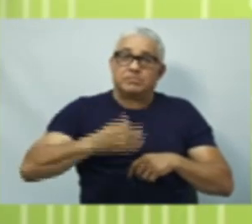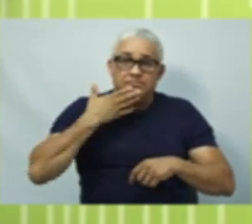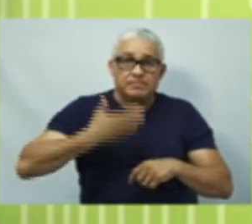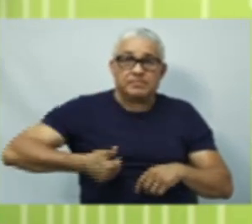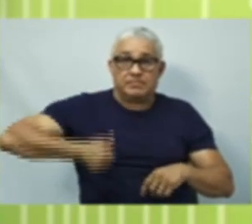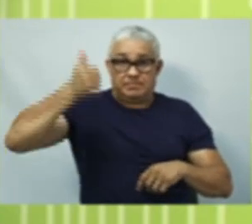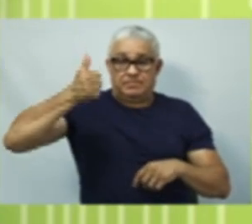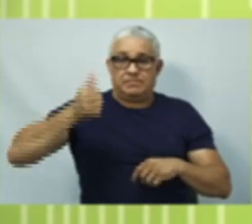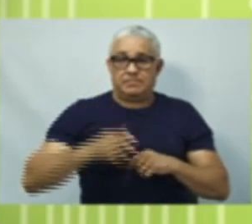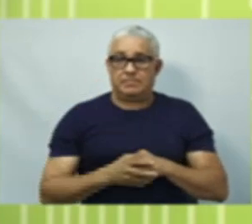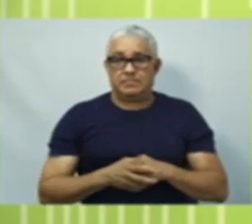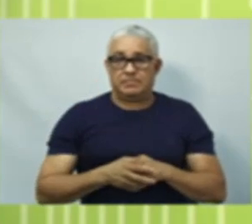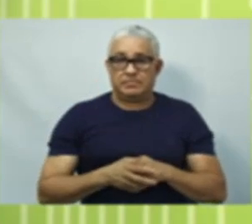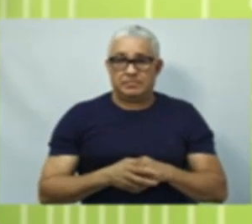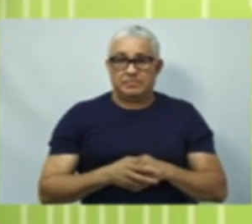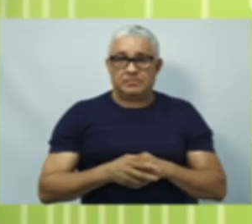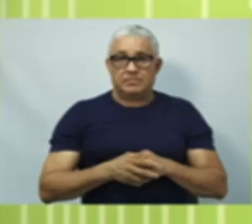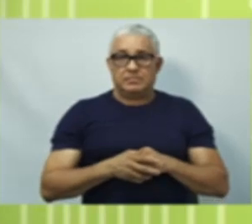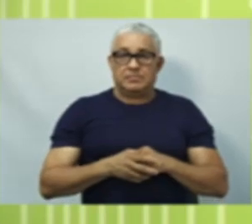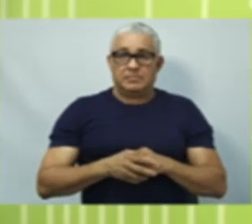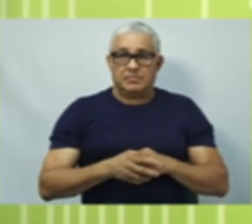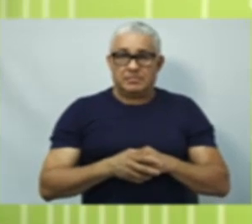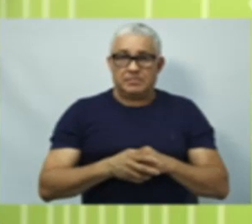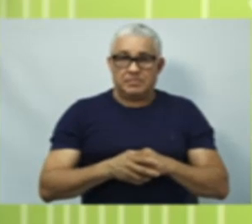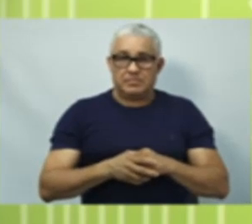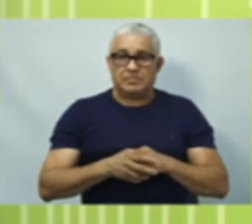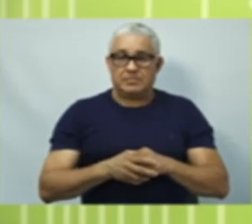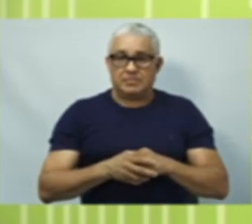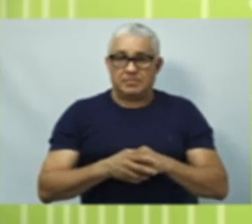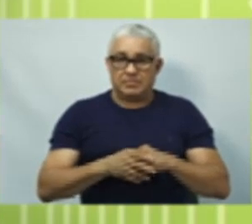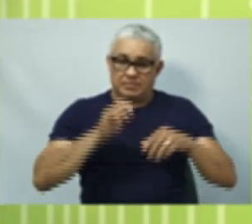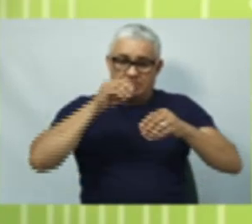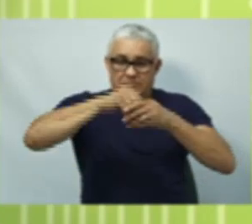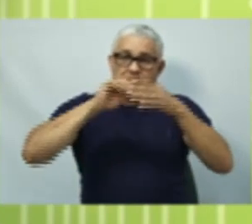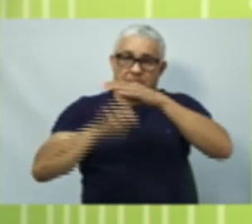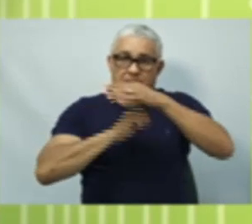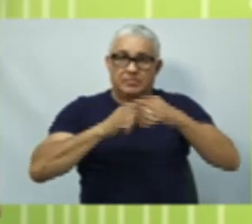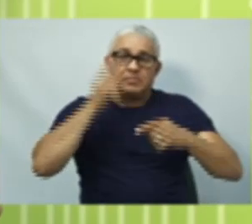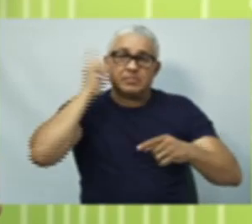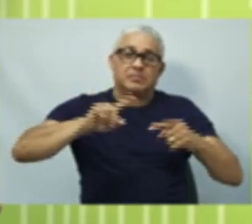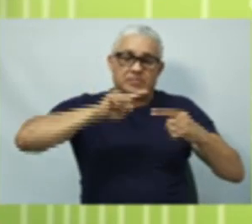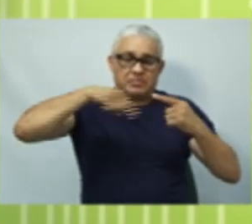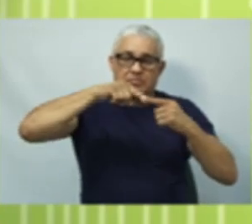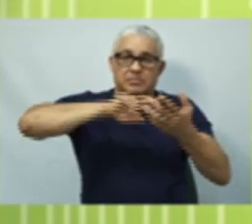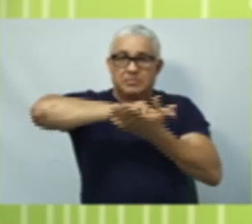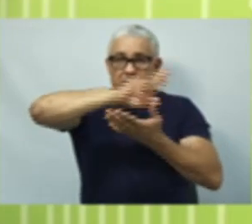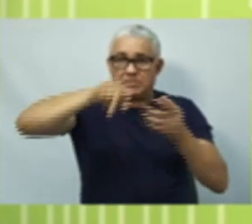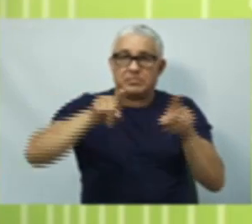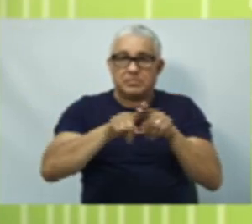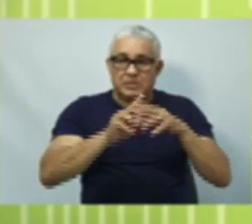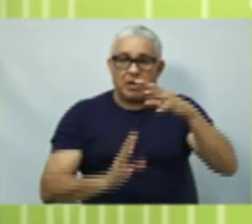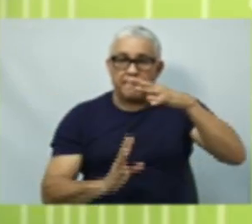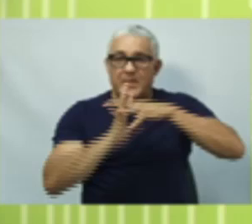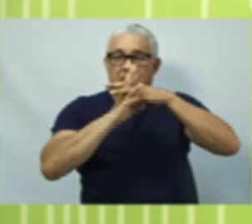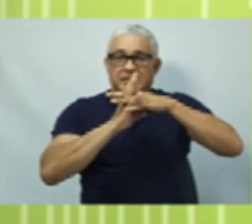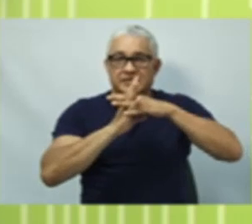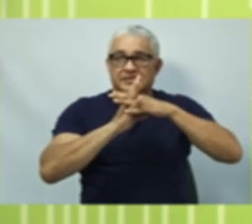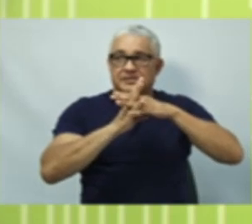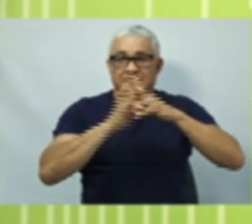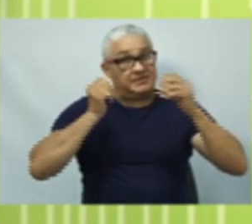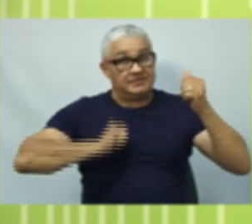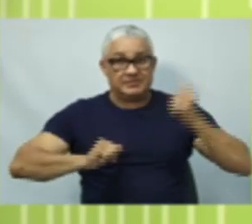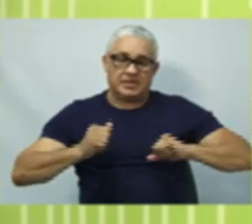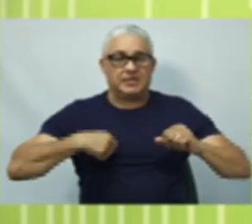melhor potencial da minha organização, atingindo os objetivos ou indo além das expectativas